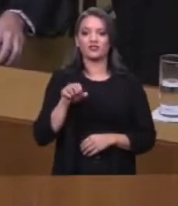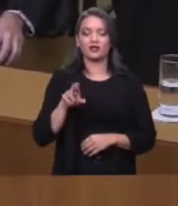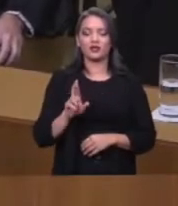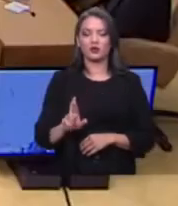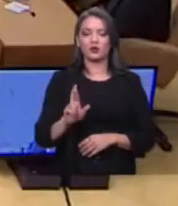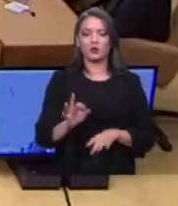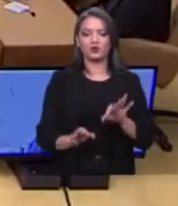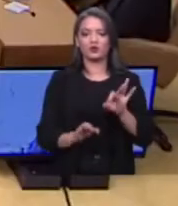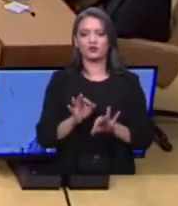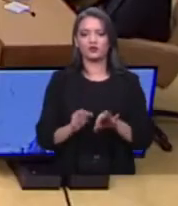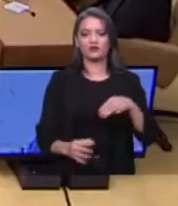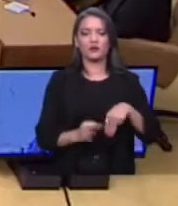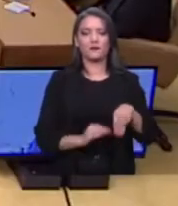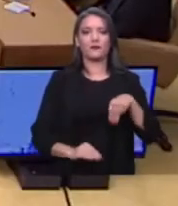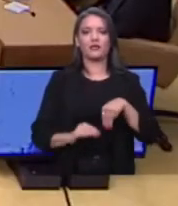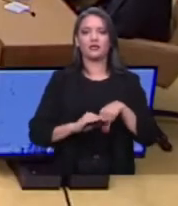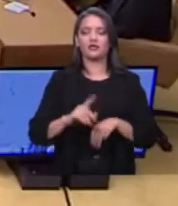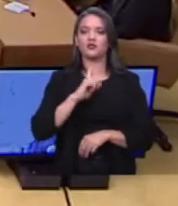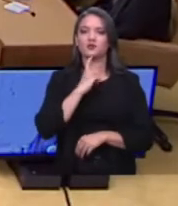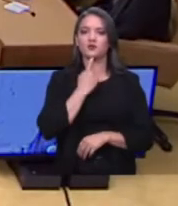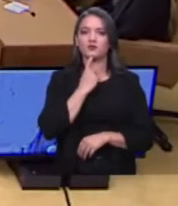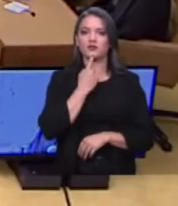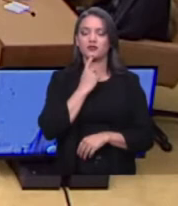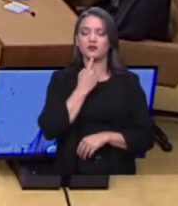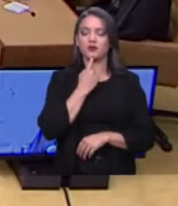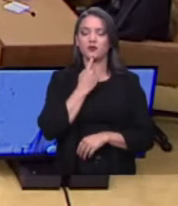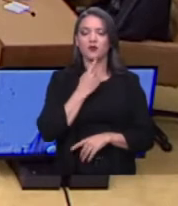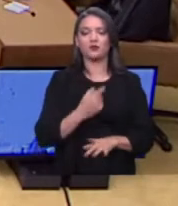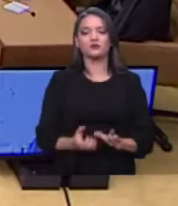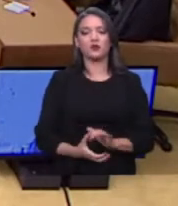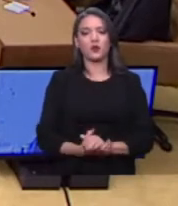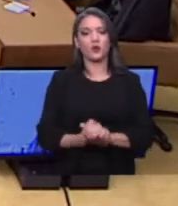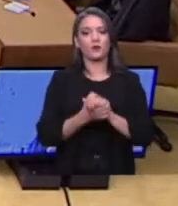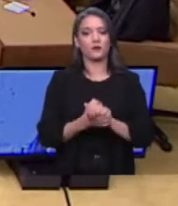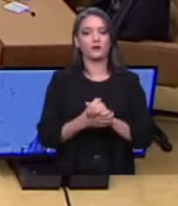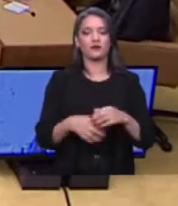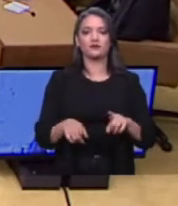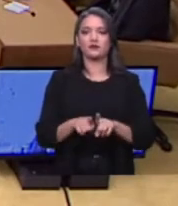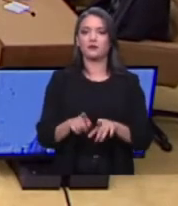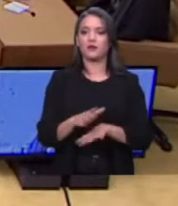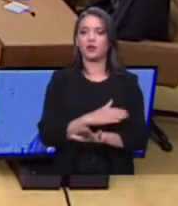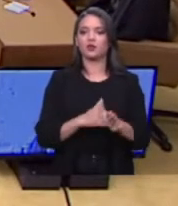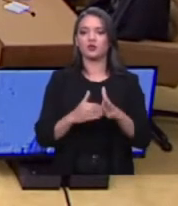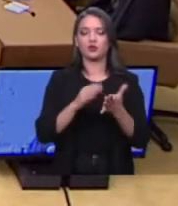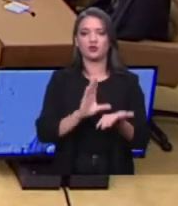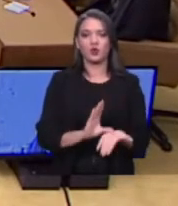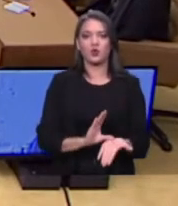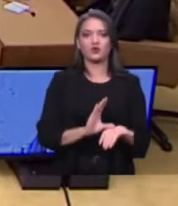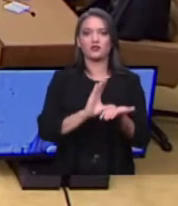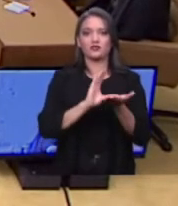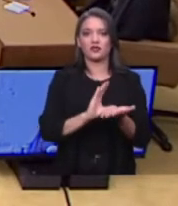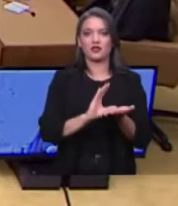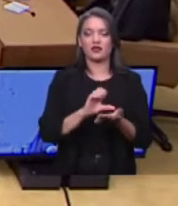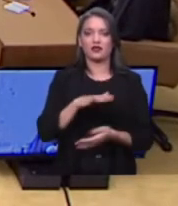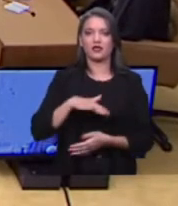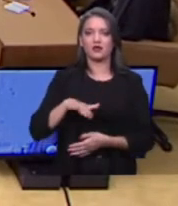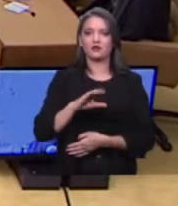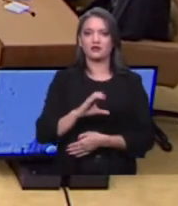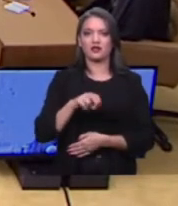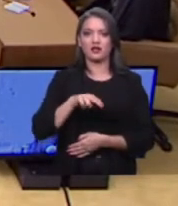Justiça Ministro Luiz Felipe Salomão na pessoa de quem cumprimentos Conselheiros do